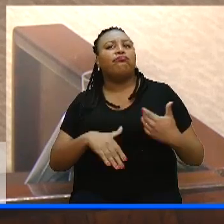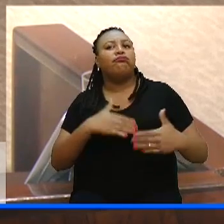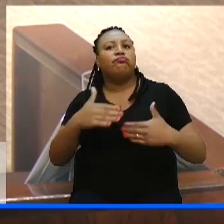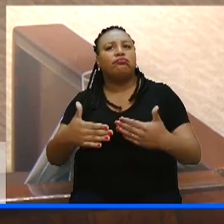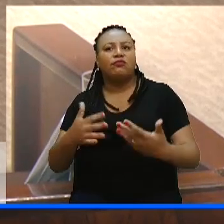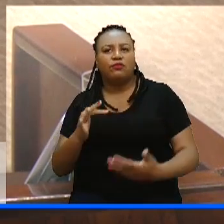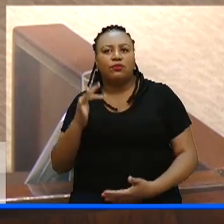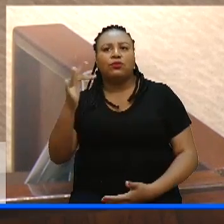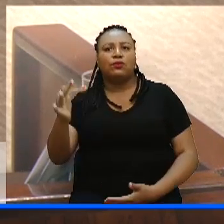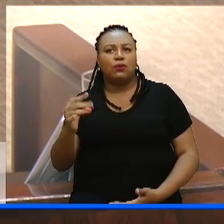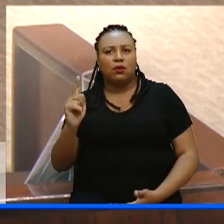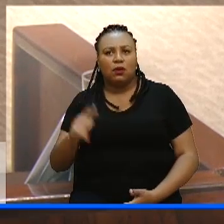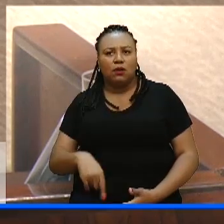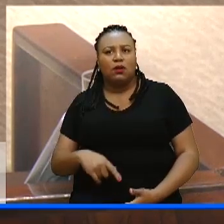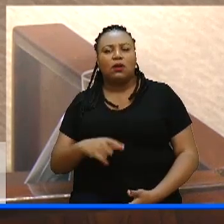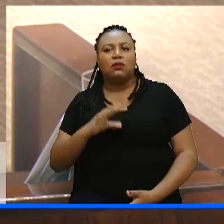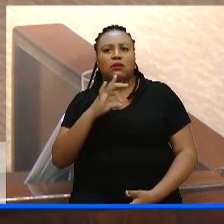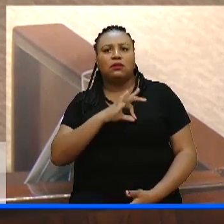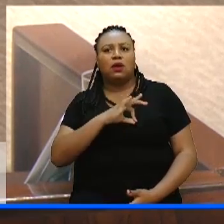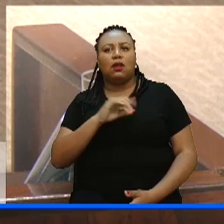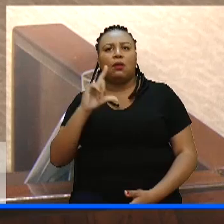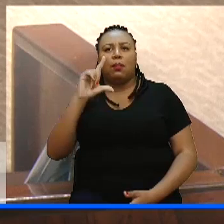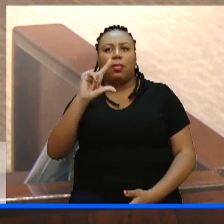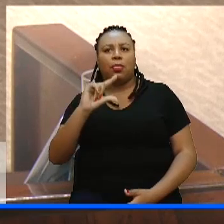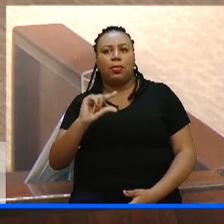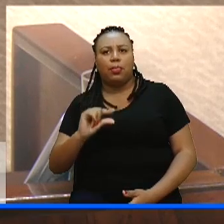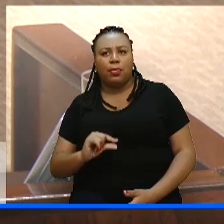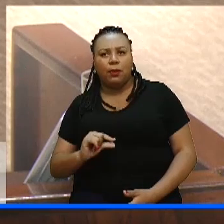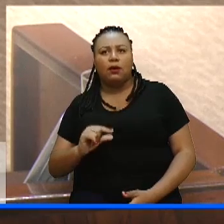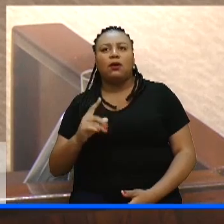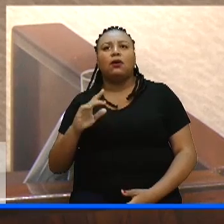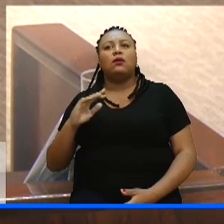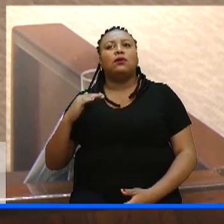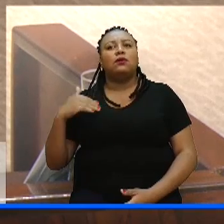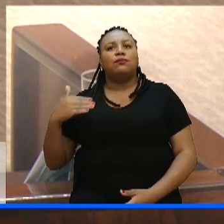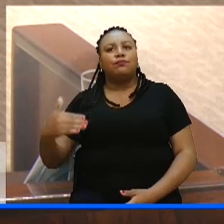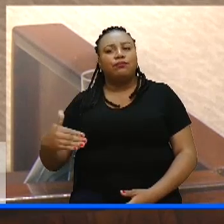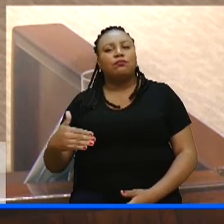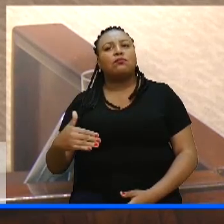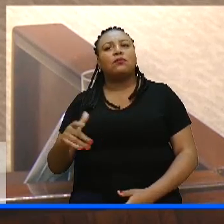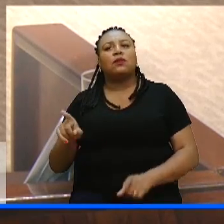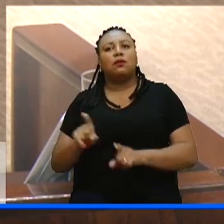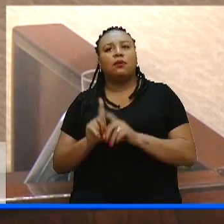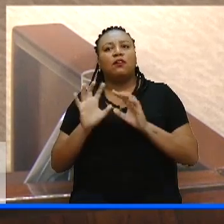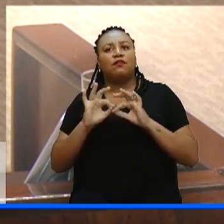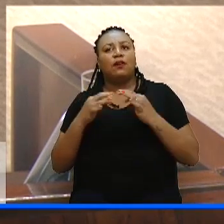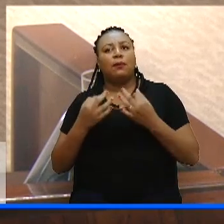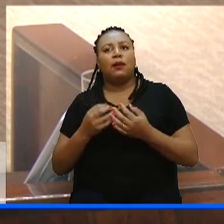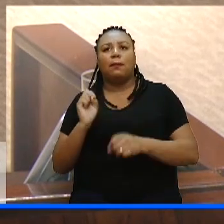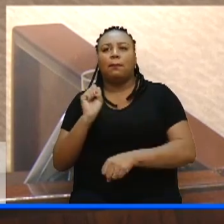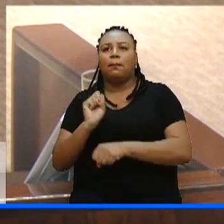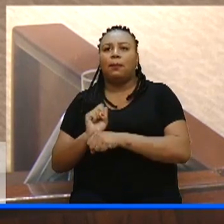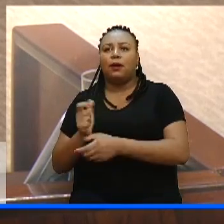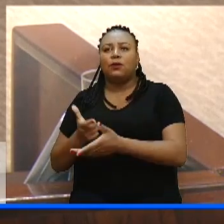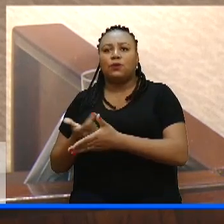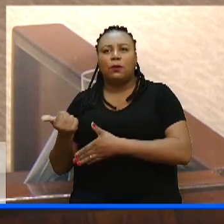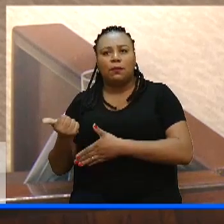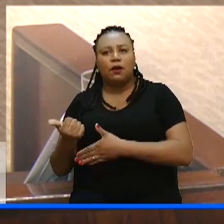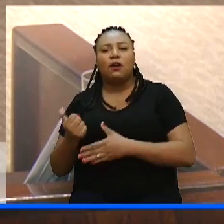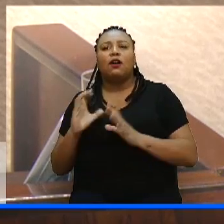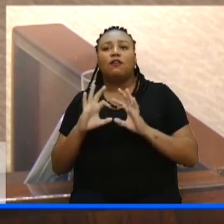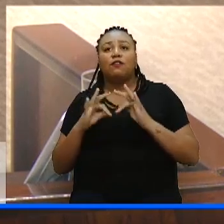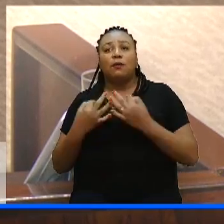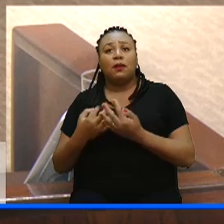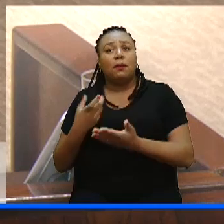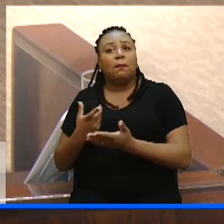jeito com queda da renda das pessoas e consequentemente o consumo das famílias cai como o consumo das famílias